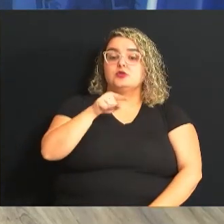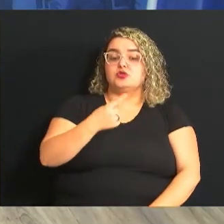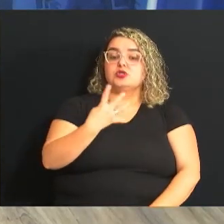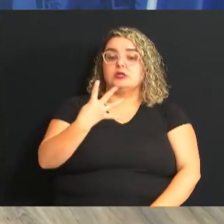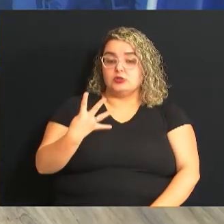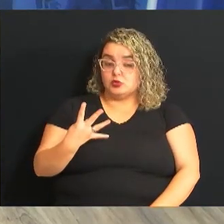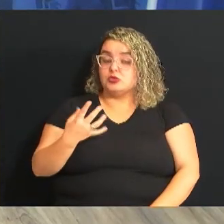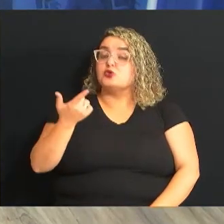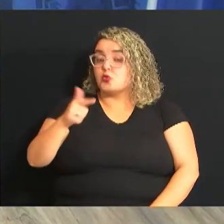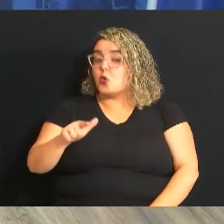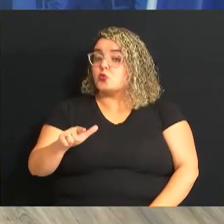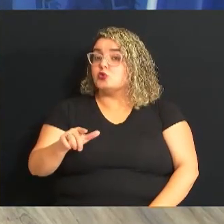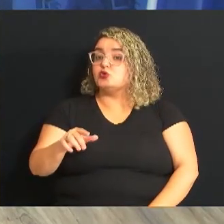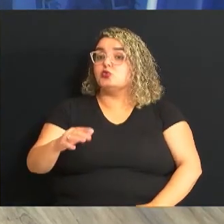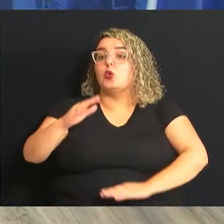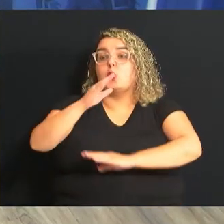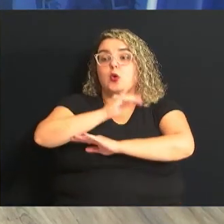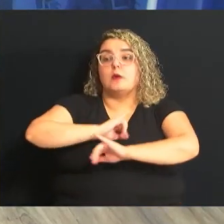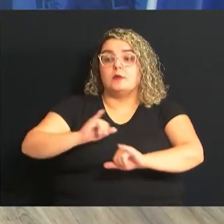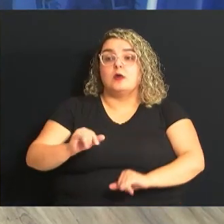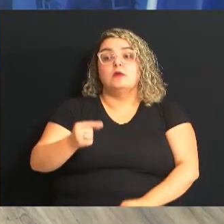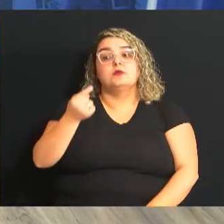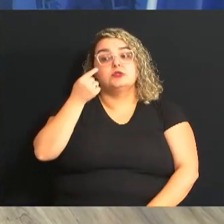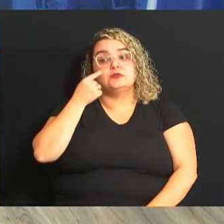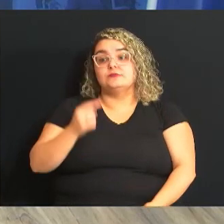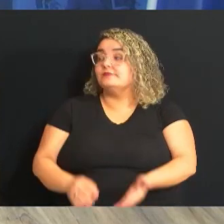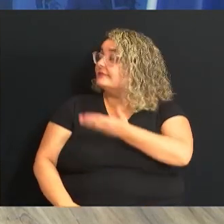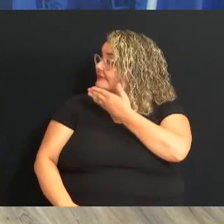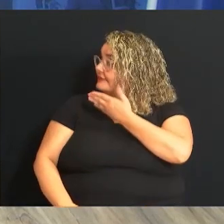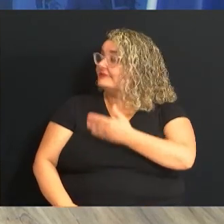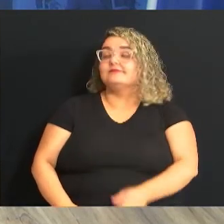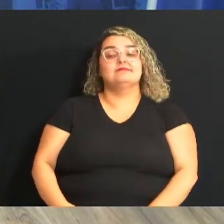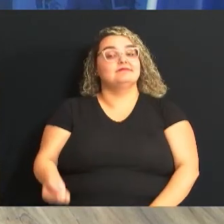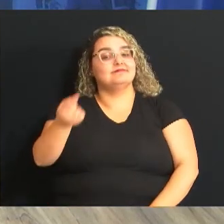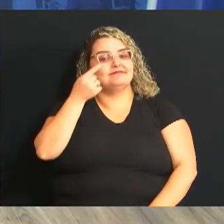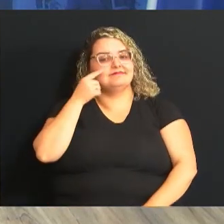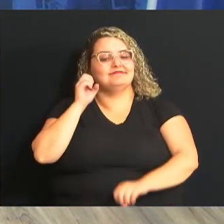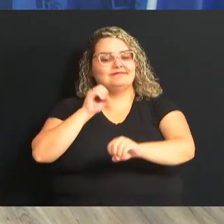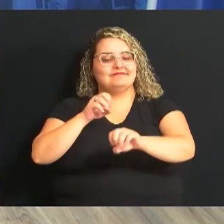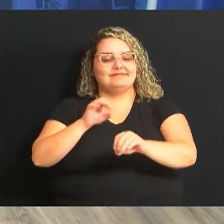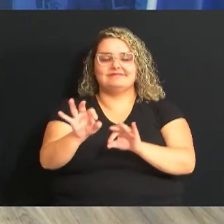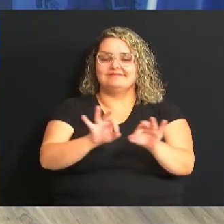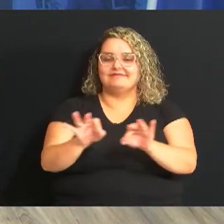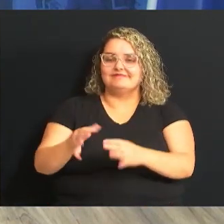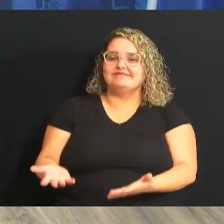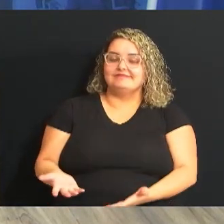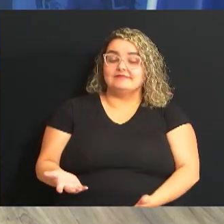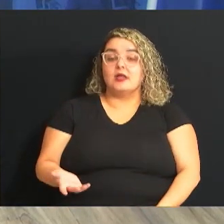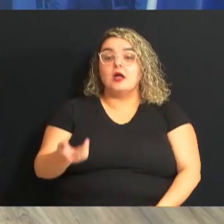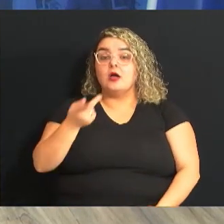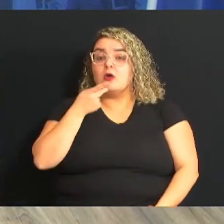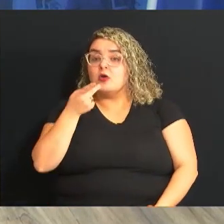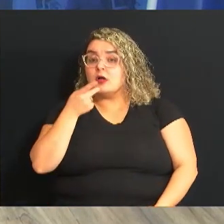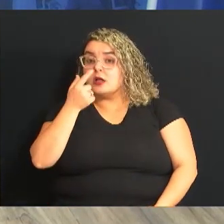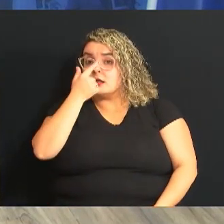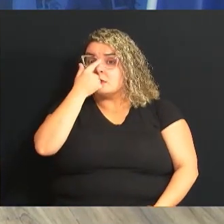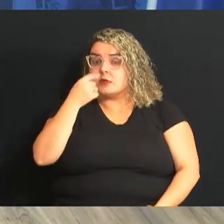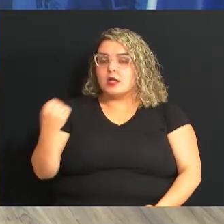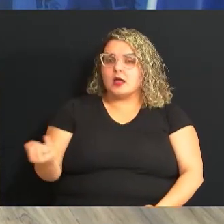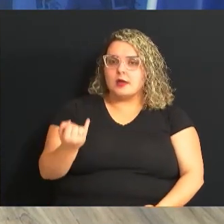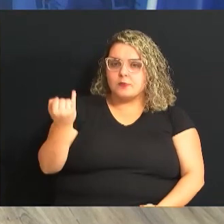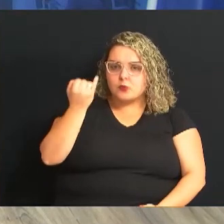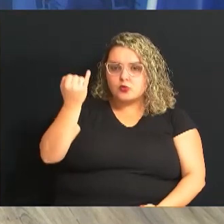você pode participar indo presencialmente ou então acompanhando a nossa transmissão. Tá certo, então, Mirna Abreu, muito